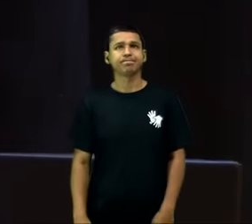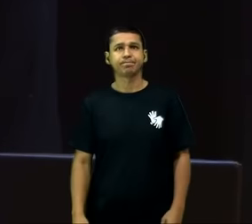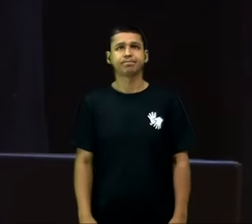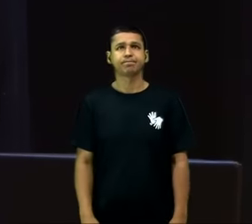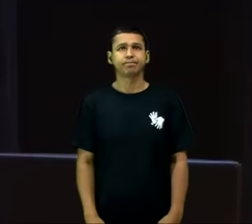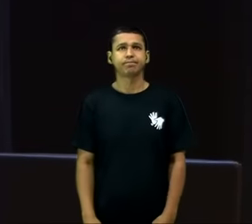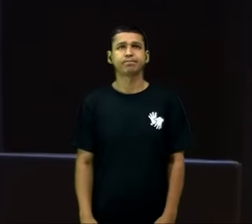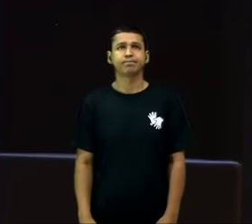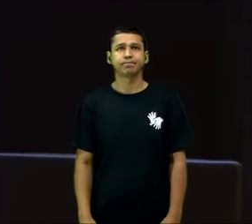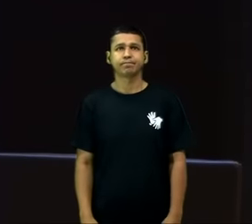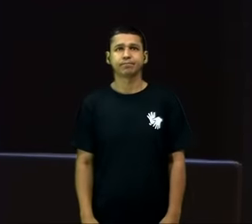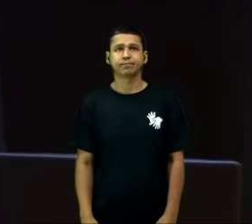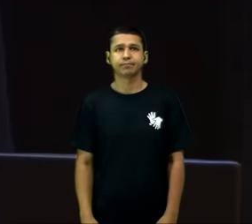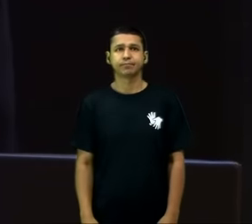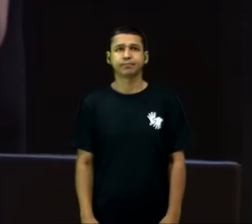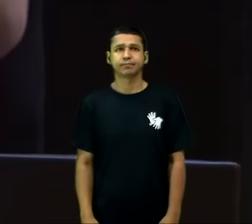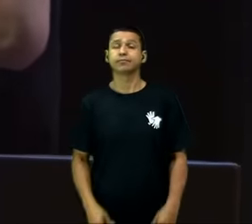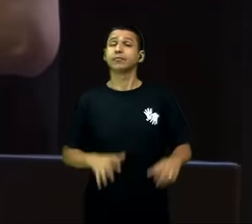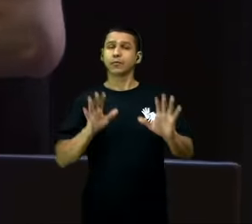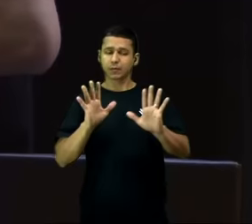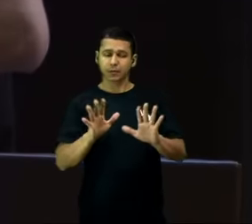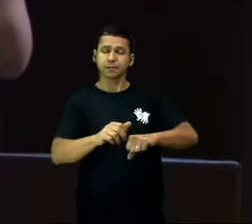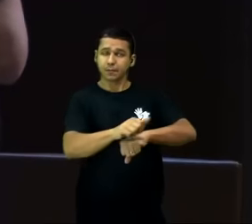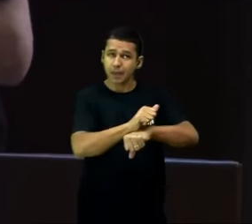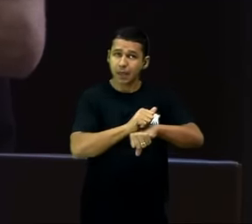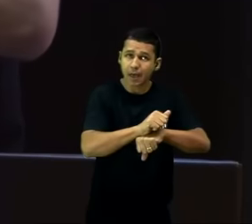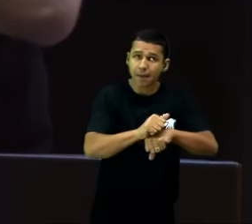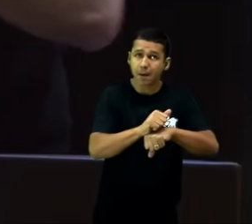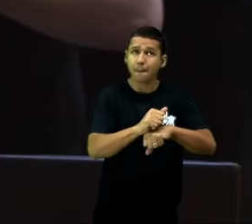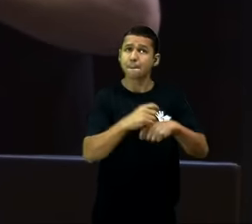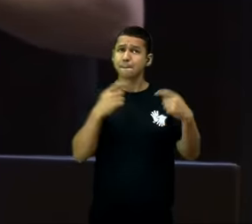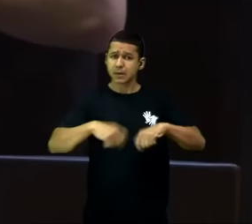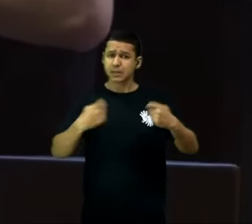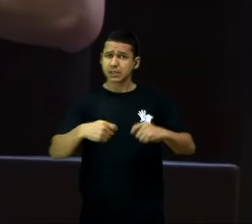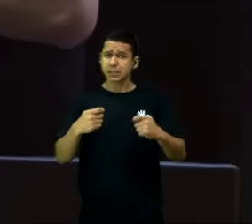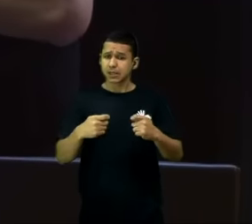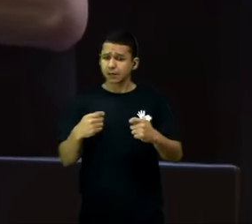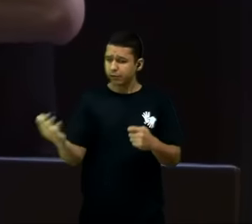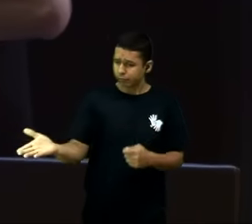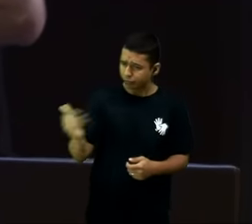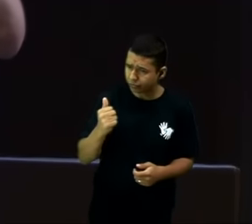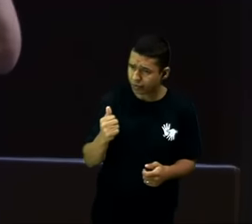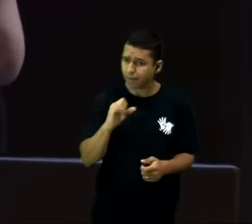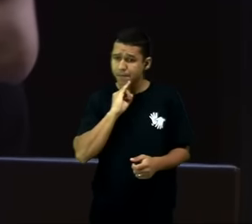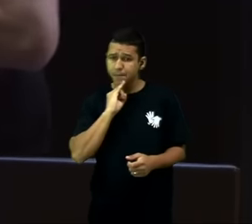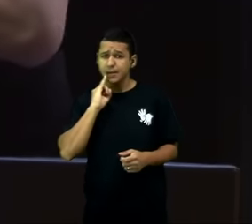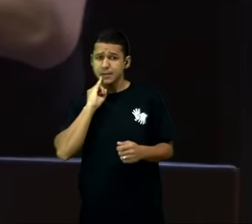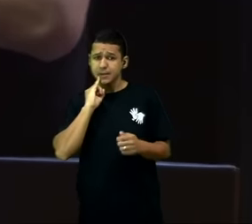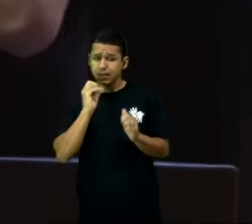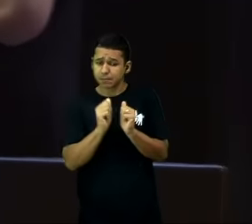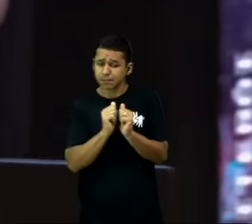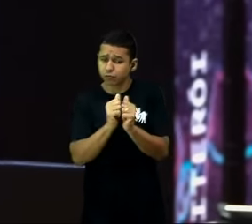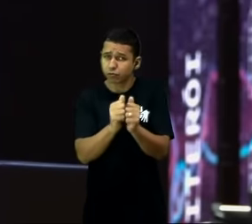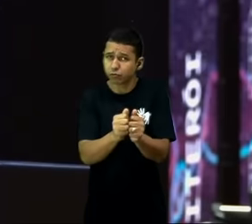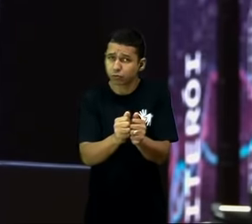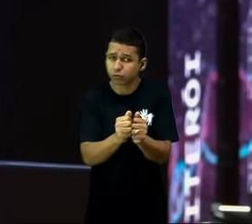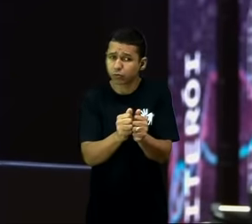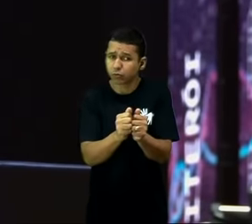Não é muito. Abraão precisava incluir Isaac na missão, mas ele estava distraído demais com a